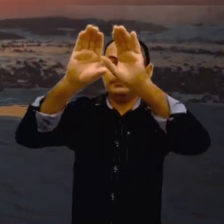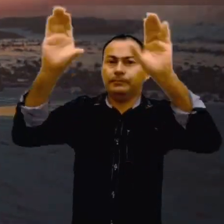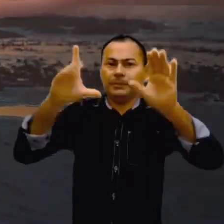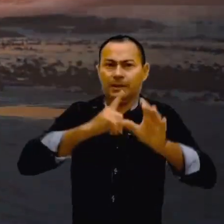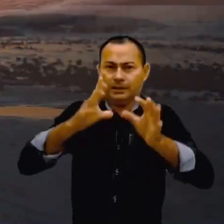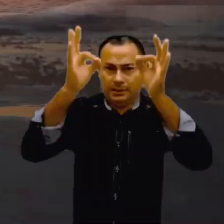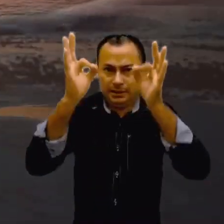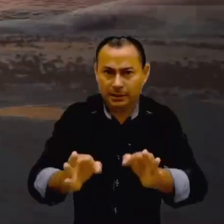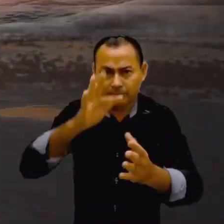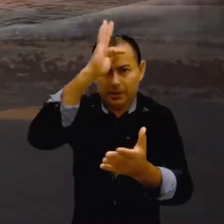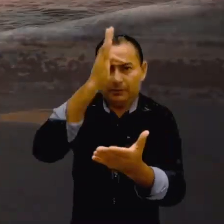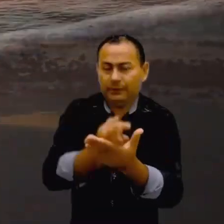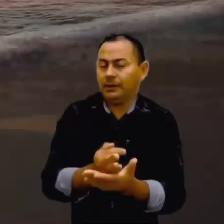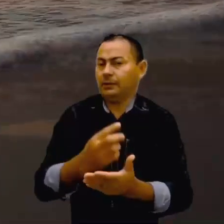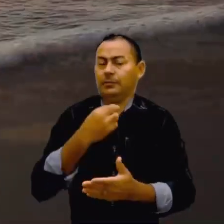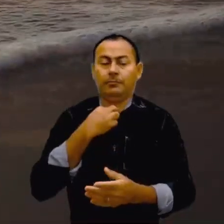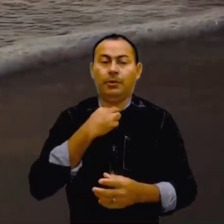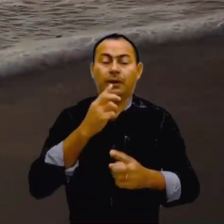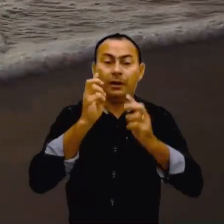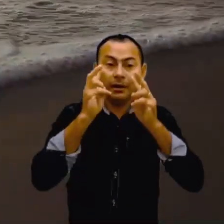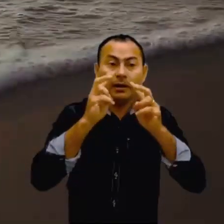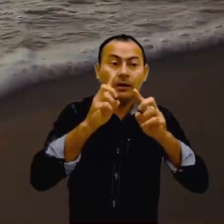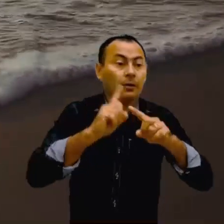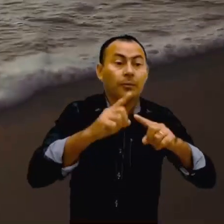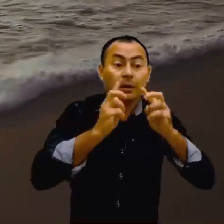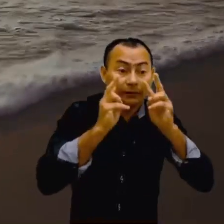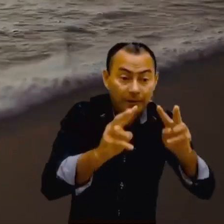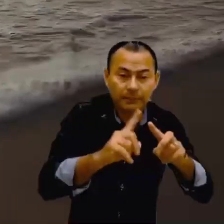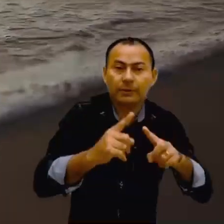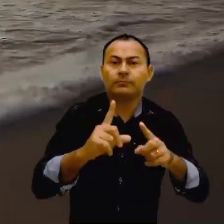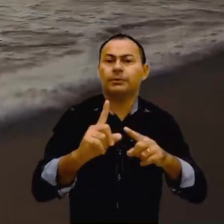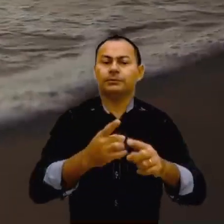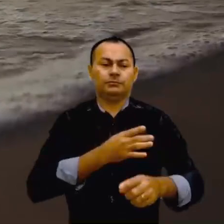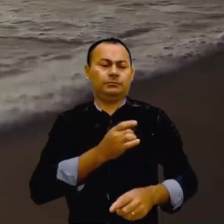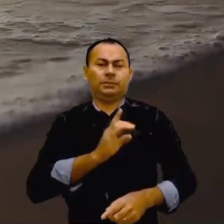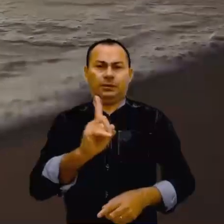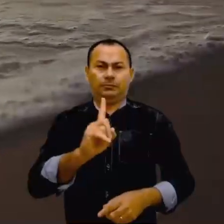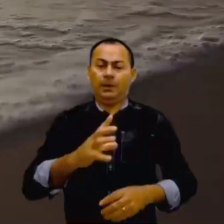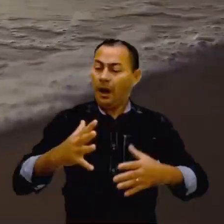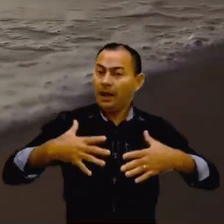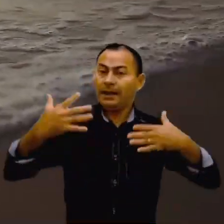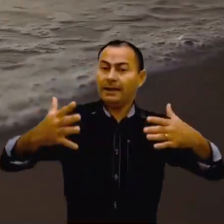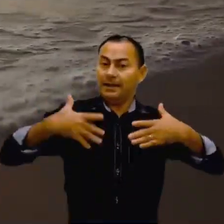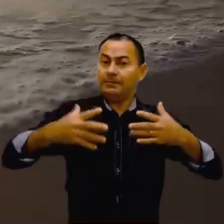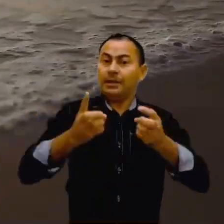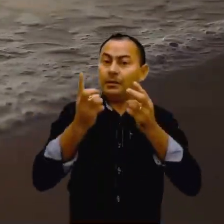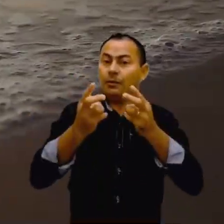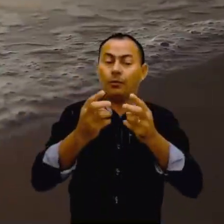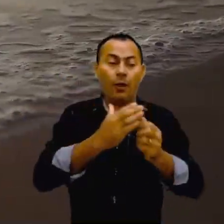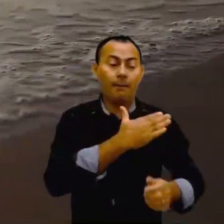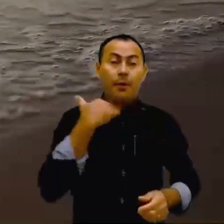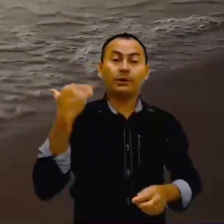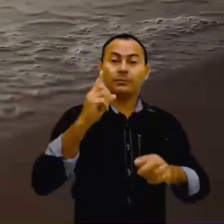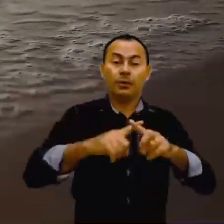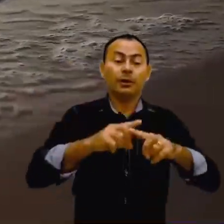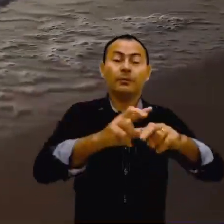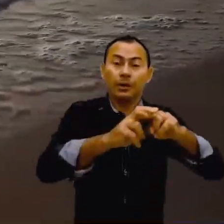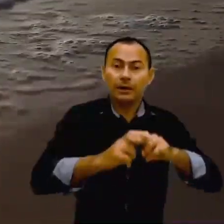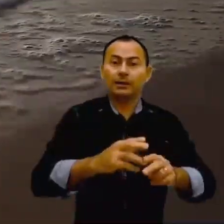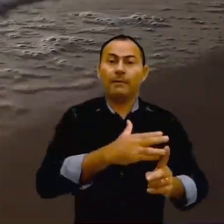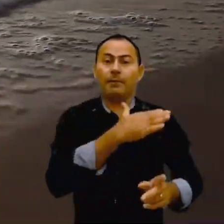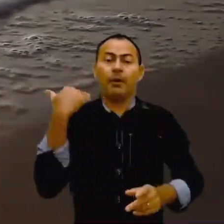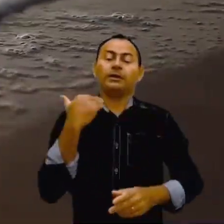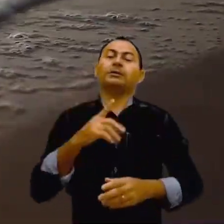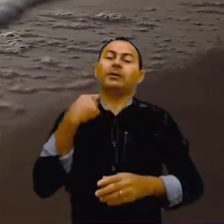Temos certeza disso pela fé, não porque vimos. Por isso não temos medo, mas nos alegramos com a morte, porque através